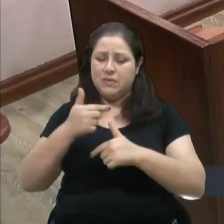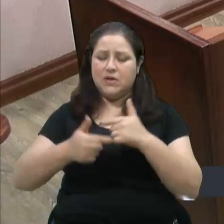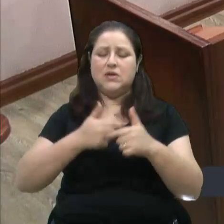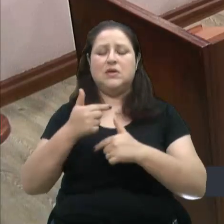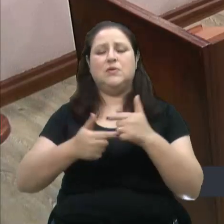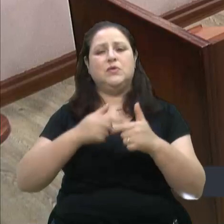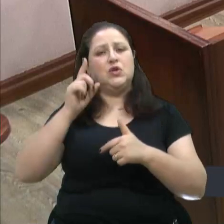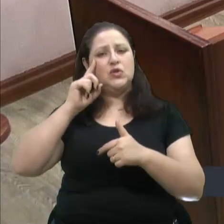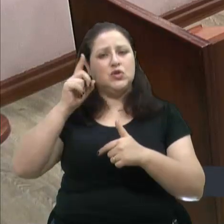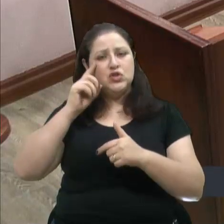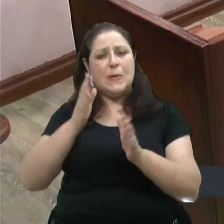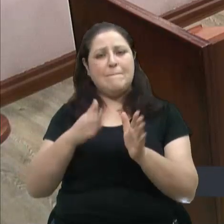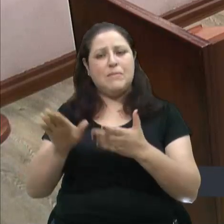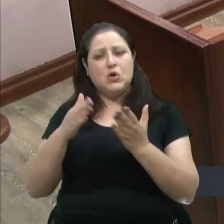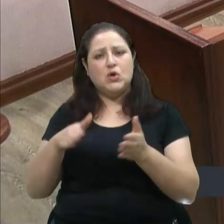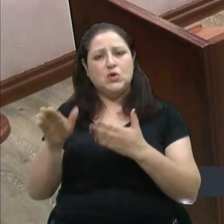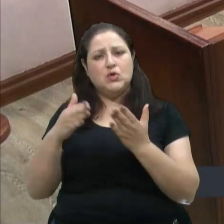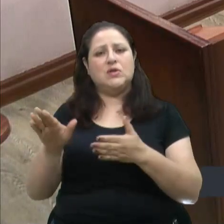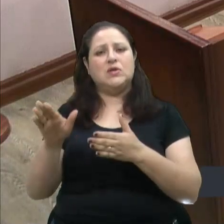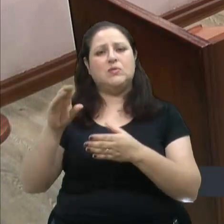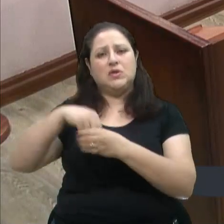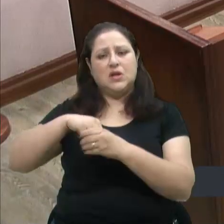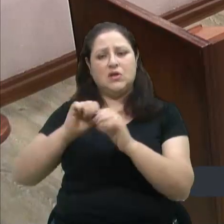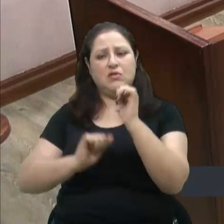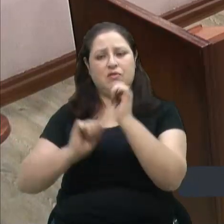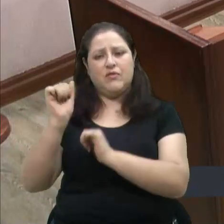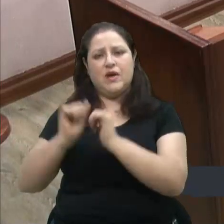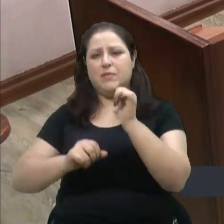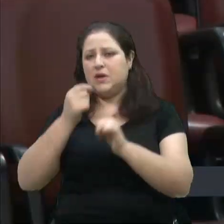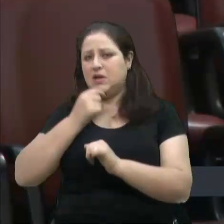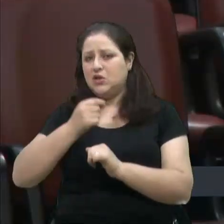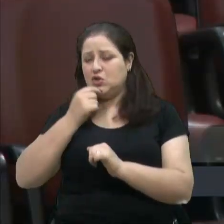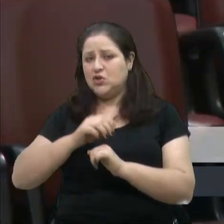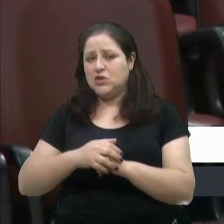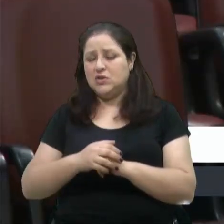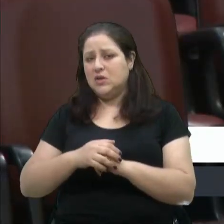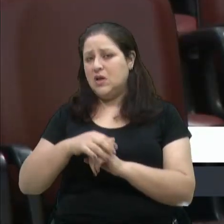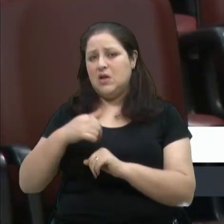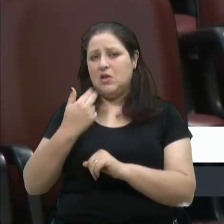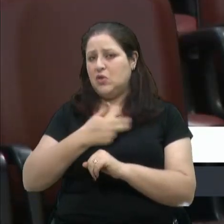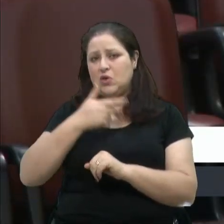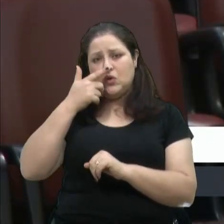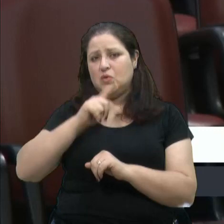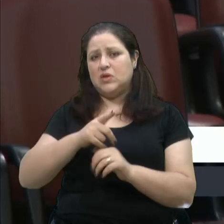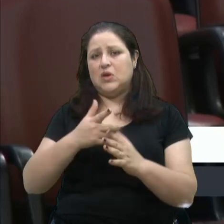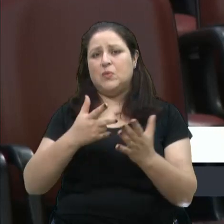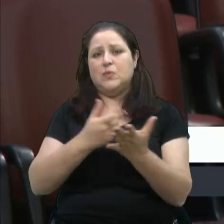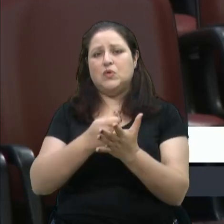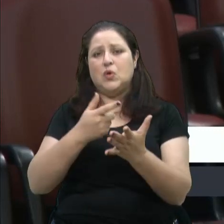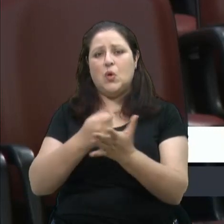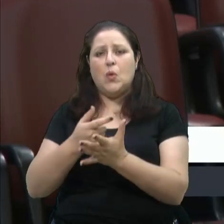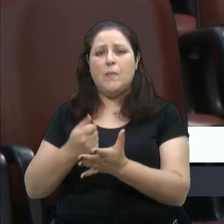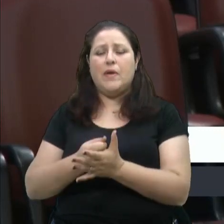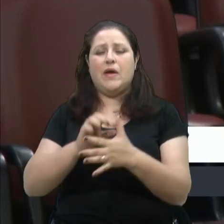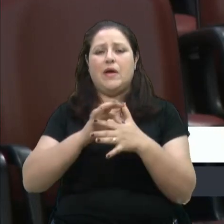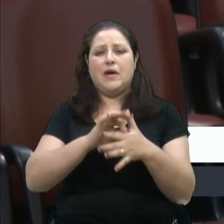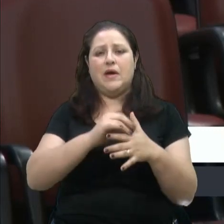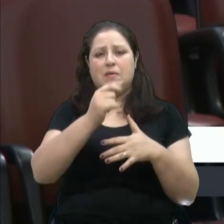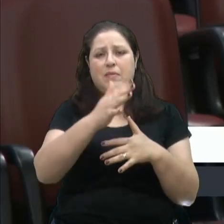nas fábricas de Caxias do Sul não temos chegando nessa carne barata eu não sei onde é que tá o problema